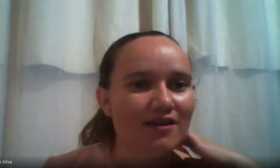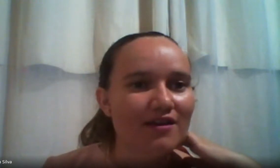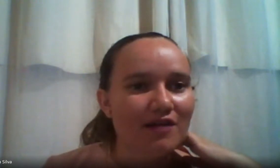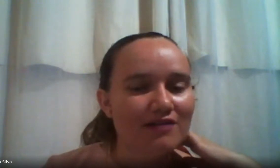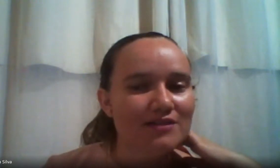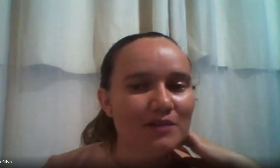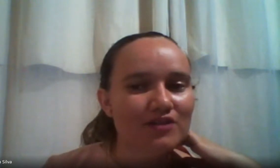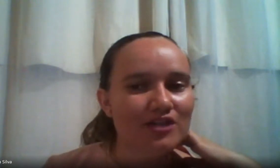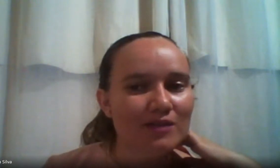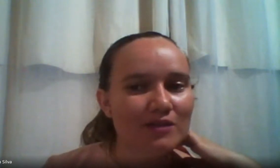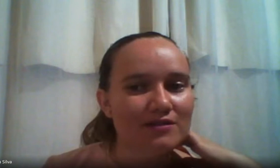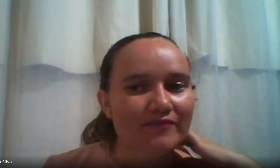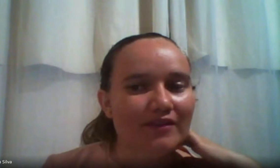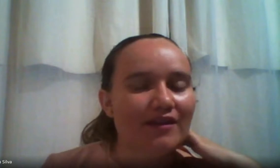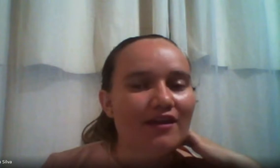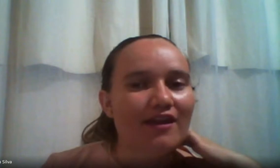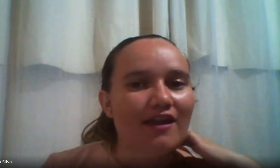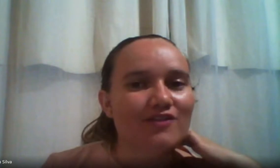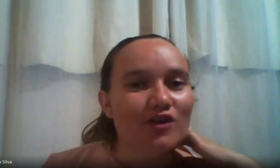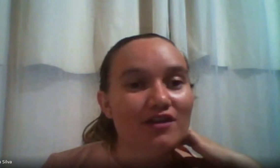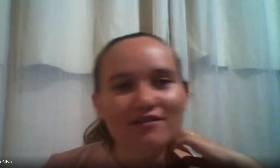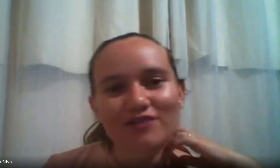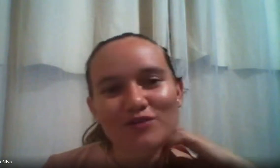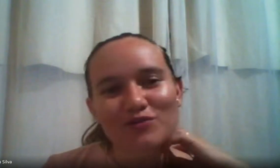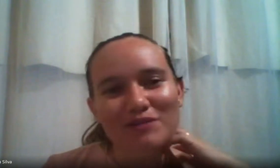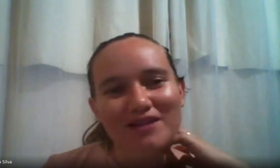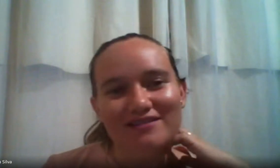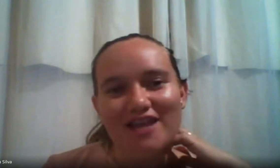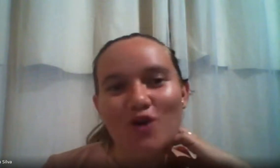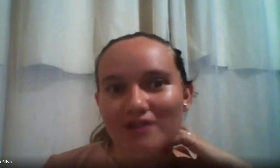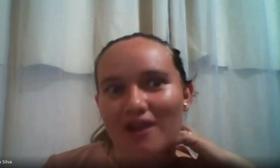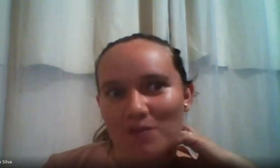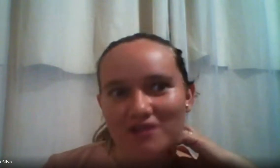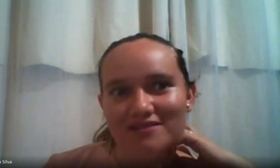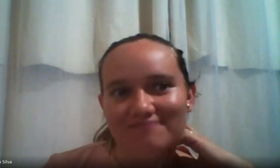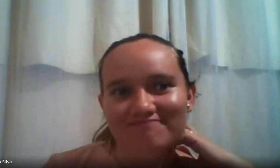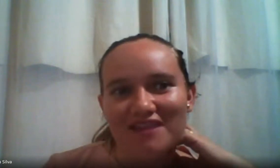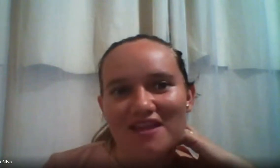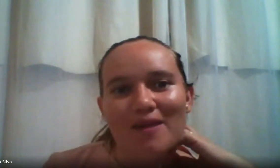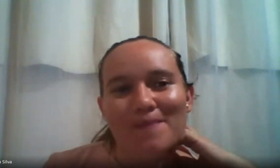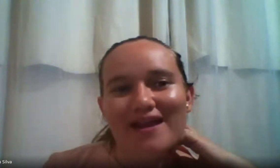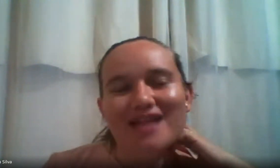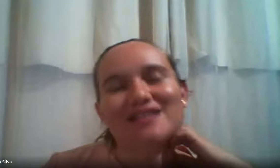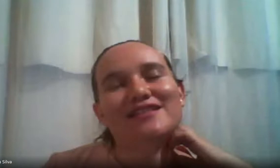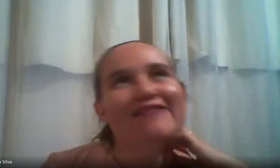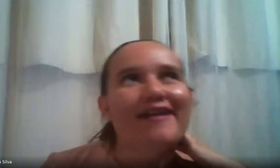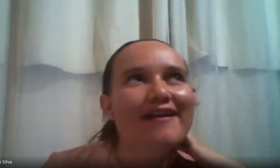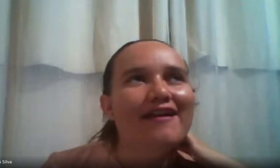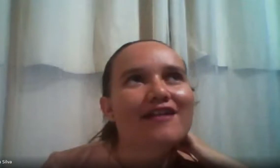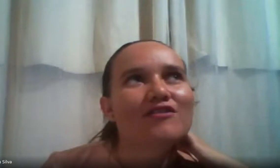tem a disciplina de Libras. Só que isso não nos habilita a sair como intérpretes.